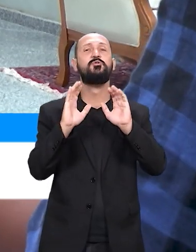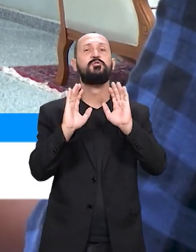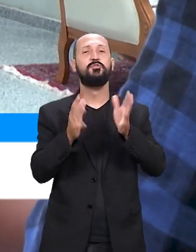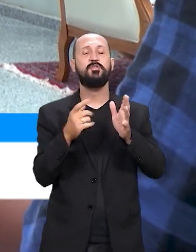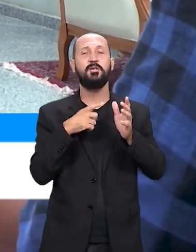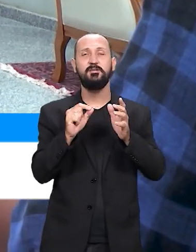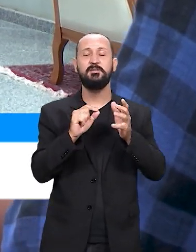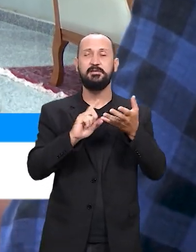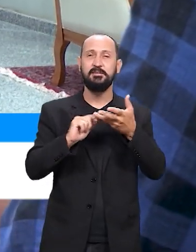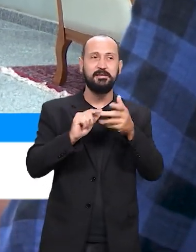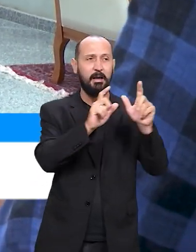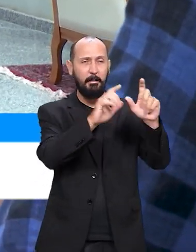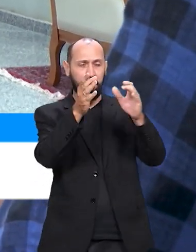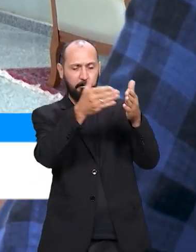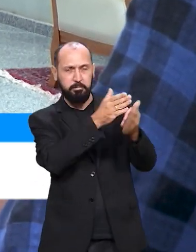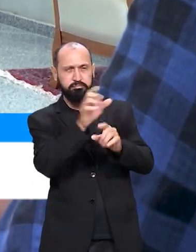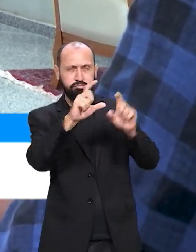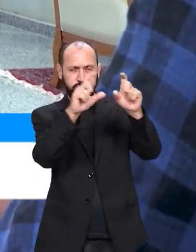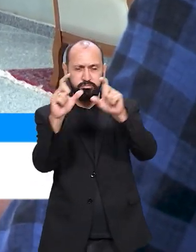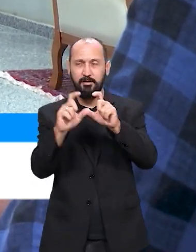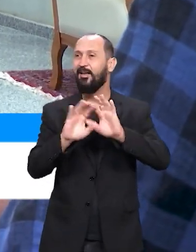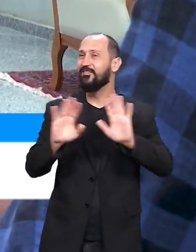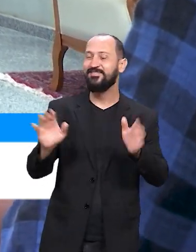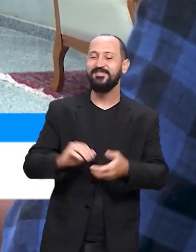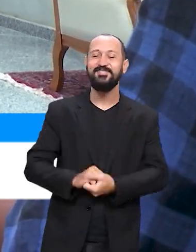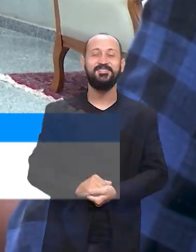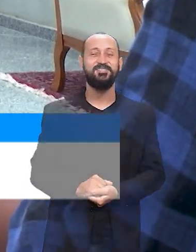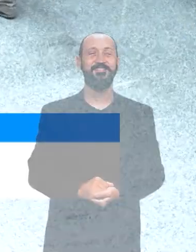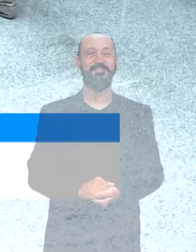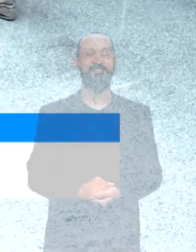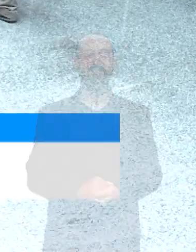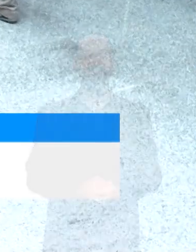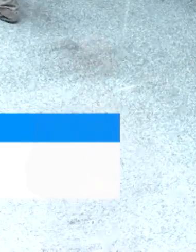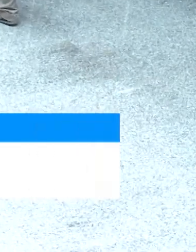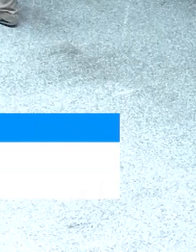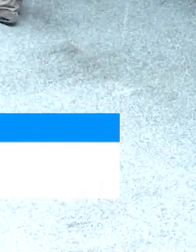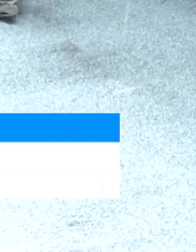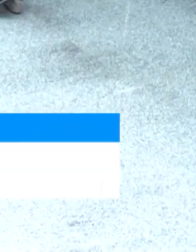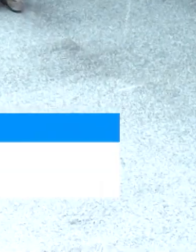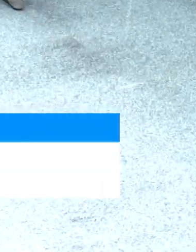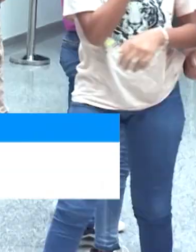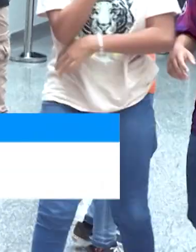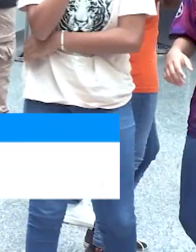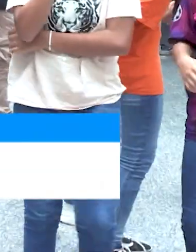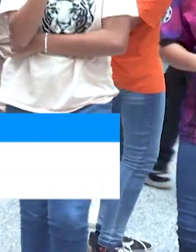tirei das coisas ali, né? É isso.